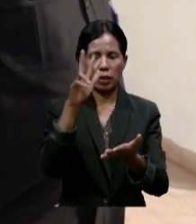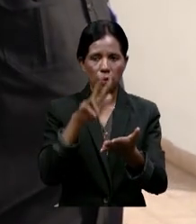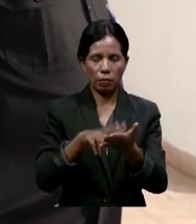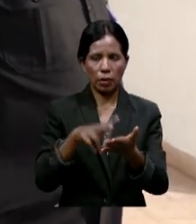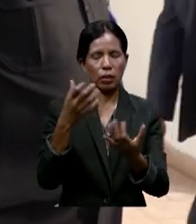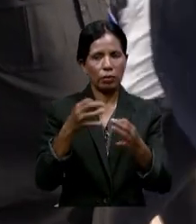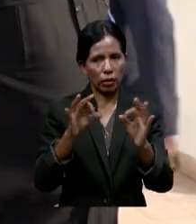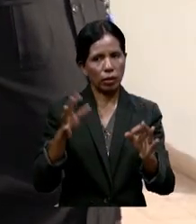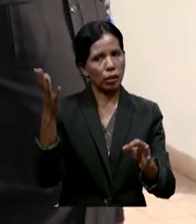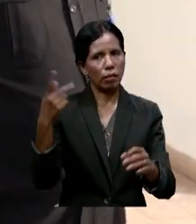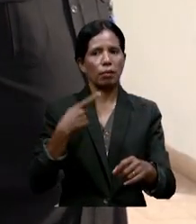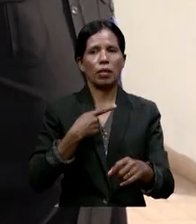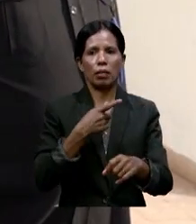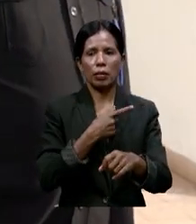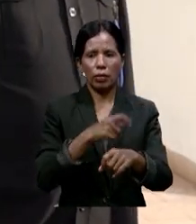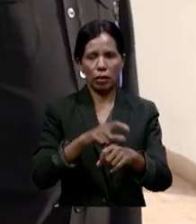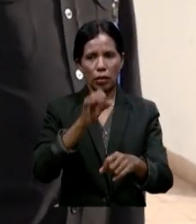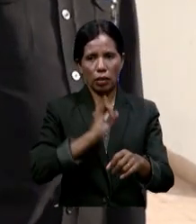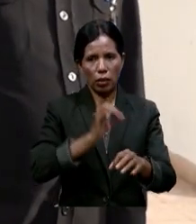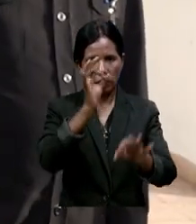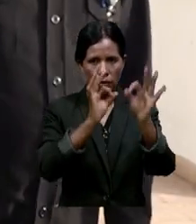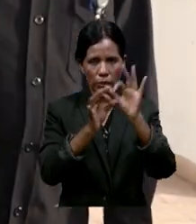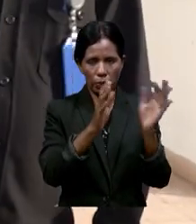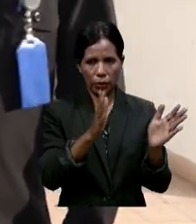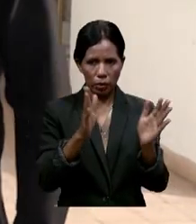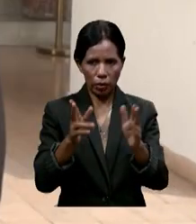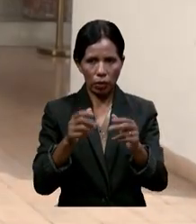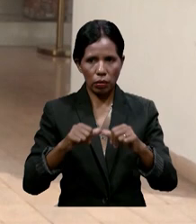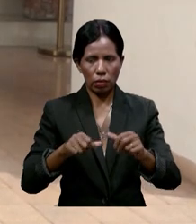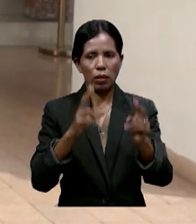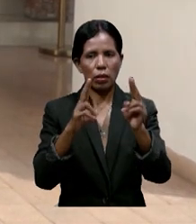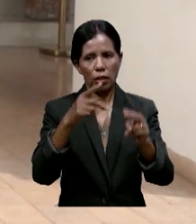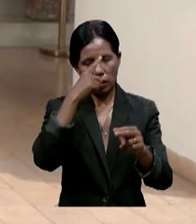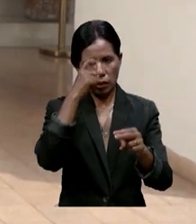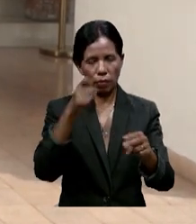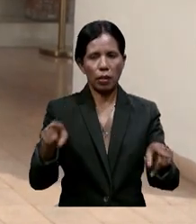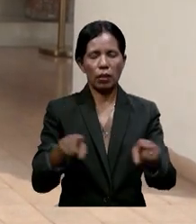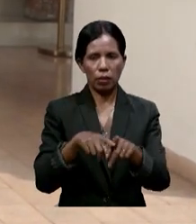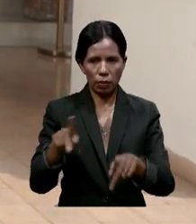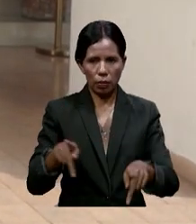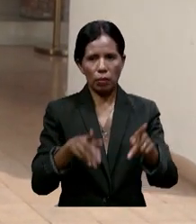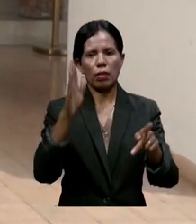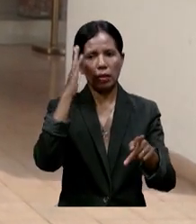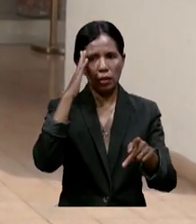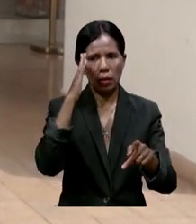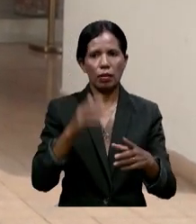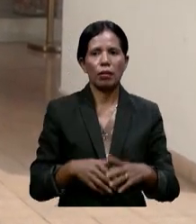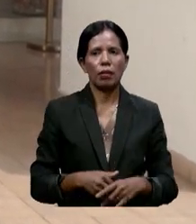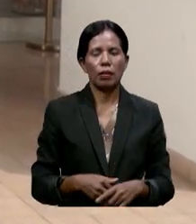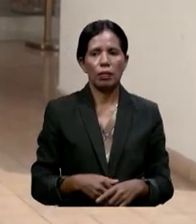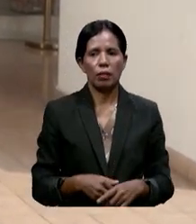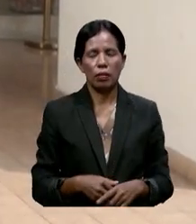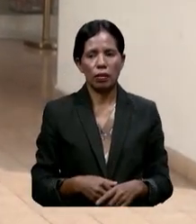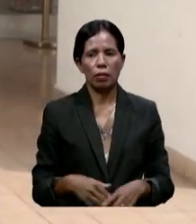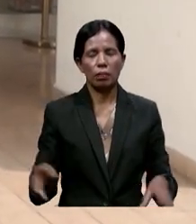parlamento ya e how fear kata proceso ne se la ola está ba hanesa publica te ne kata